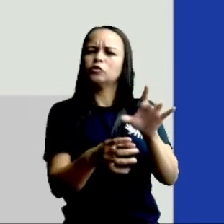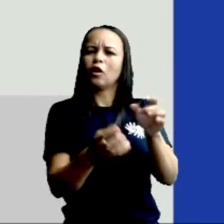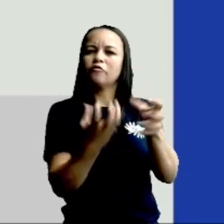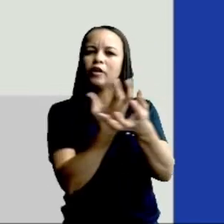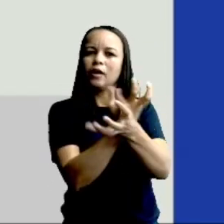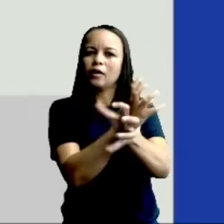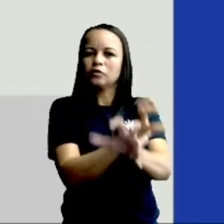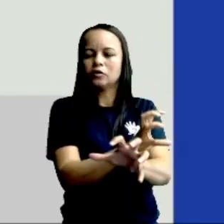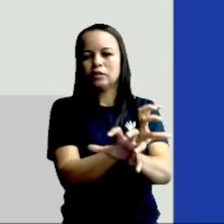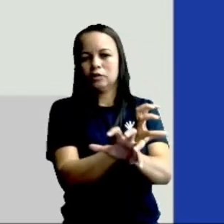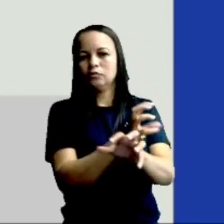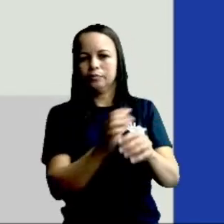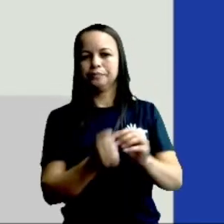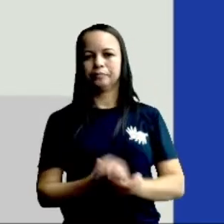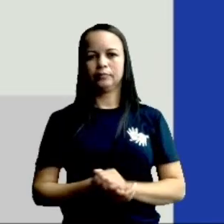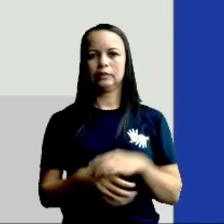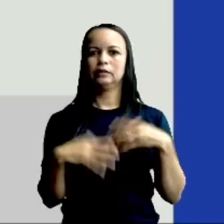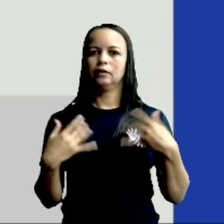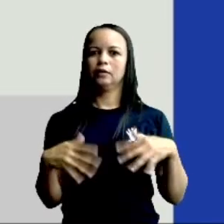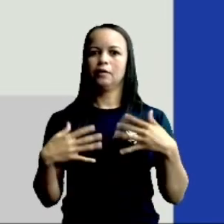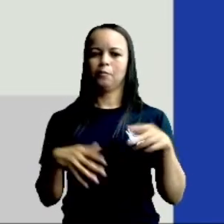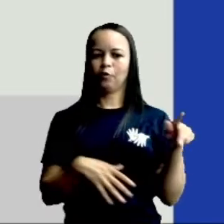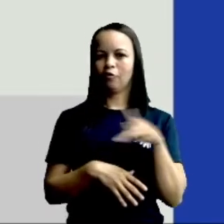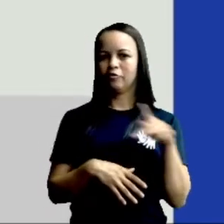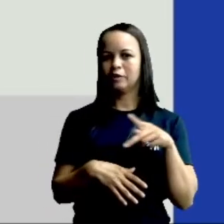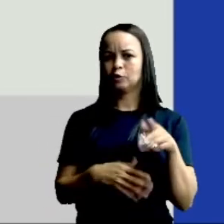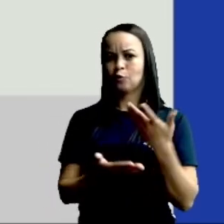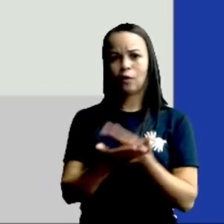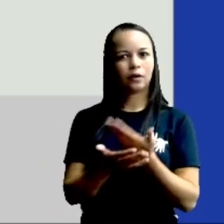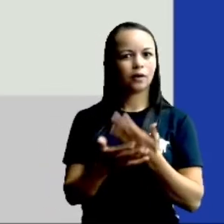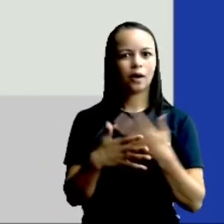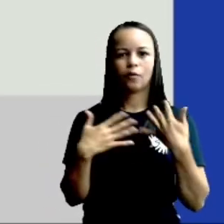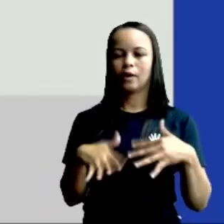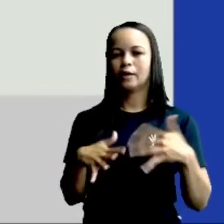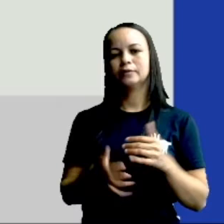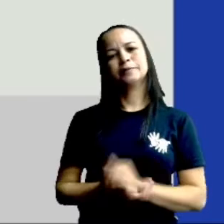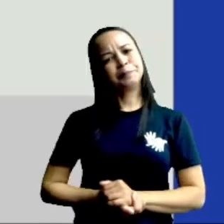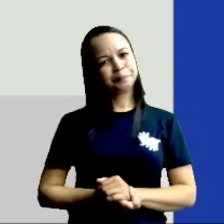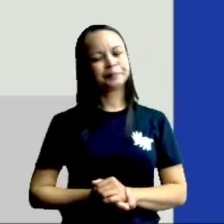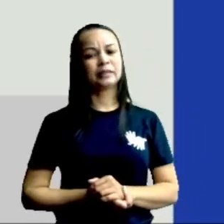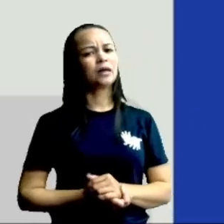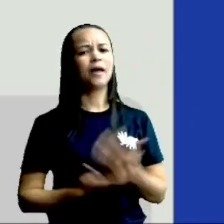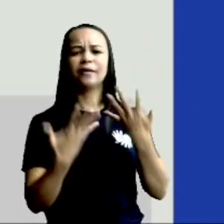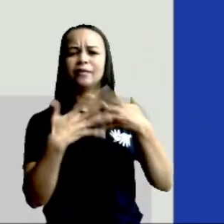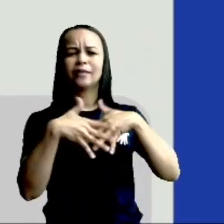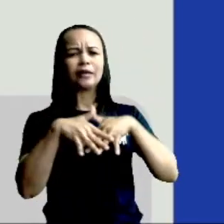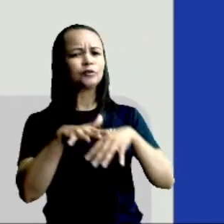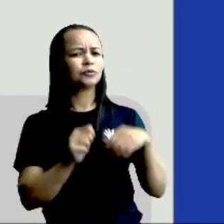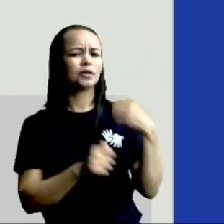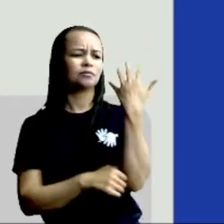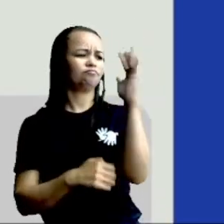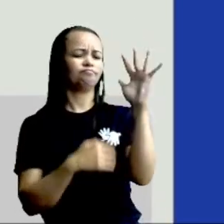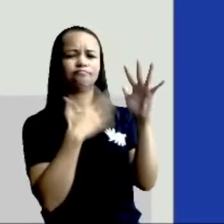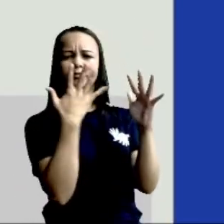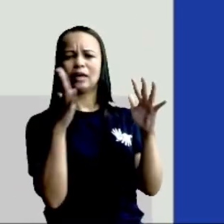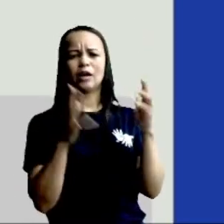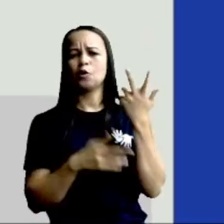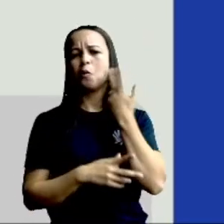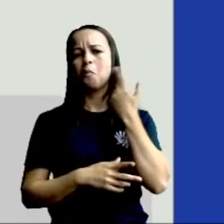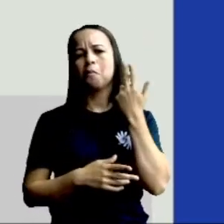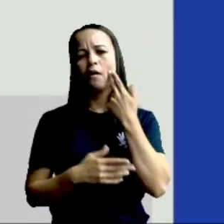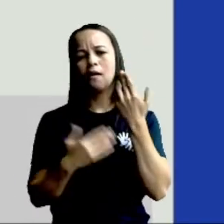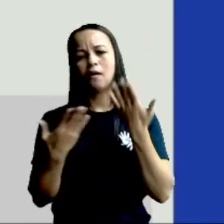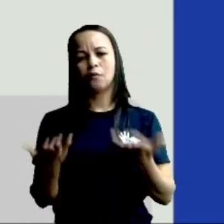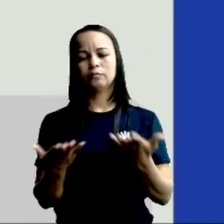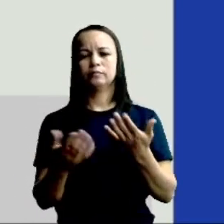só as caveiras. Professora, que aula é essa? Mas é a natureza, gente. Isso faz parte da nossa